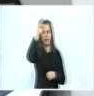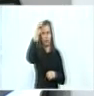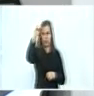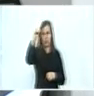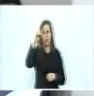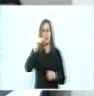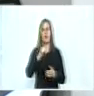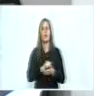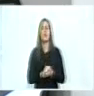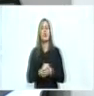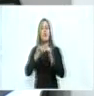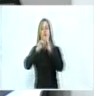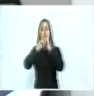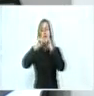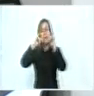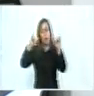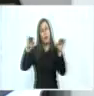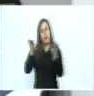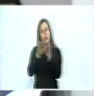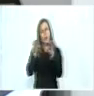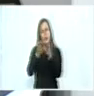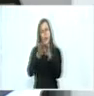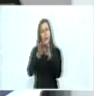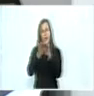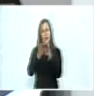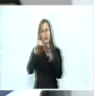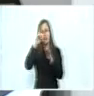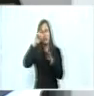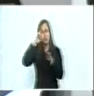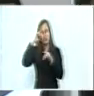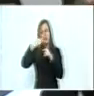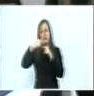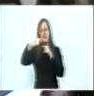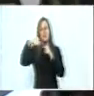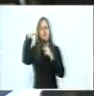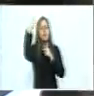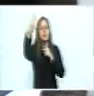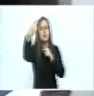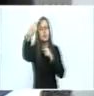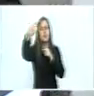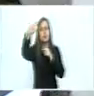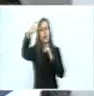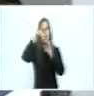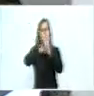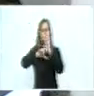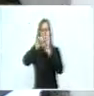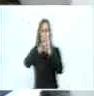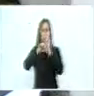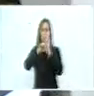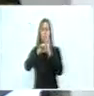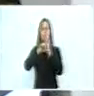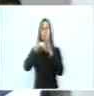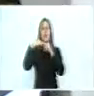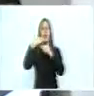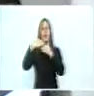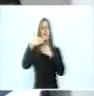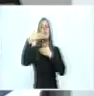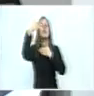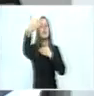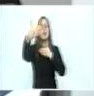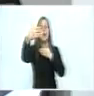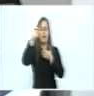informo que nos próximos dias o processo licitatório será homologado, os contratos